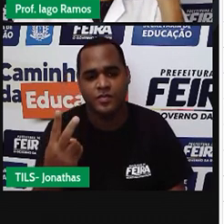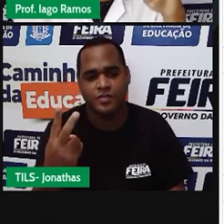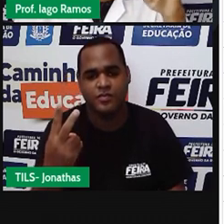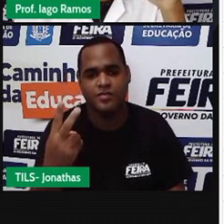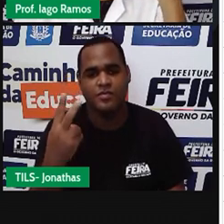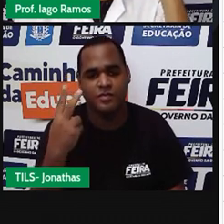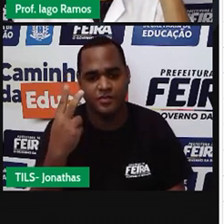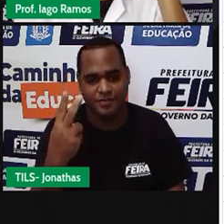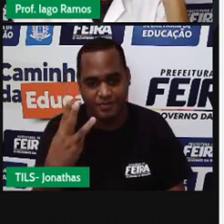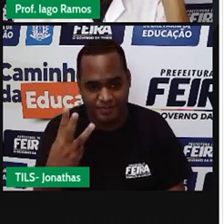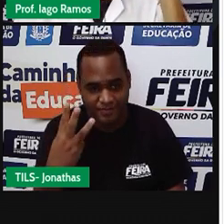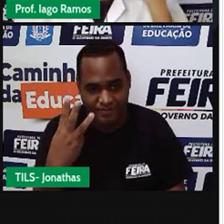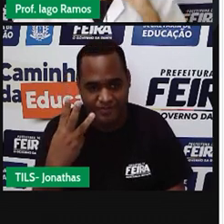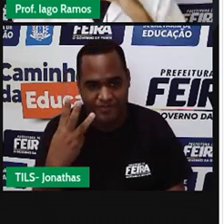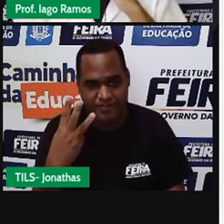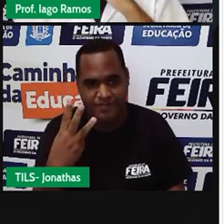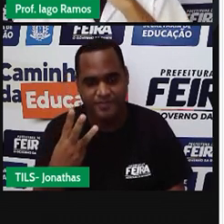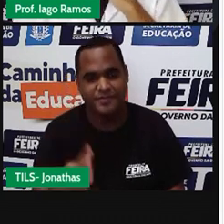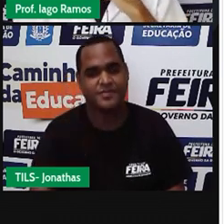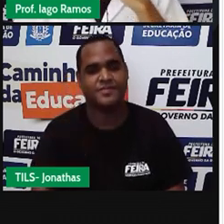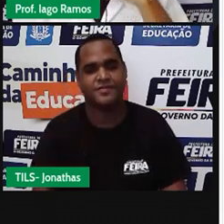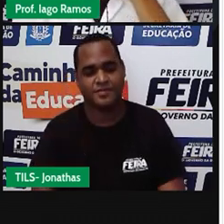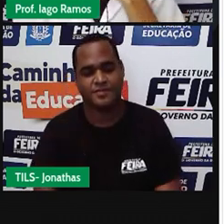dois três tirei